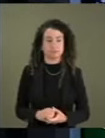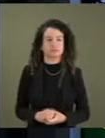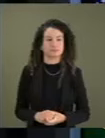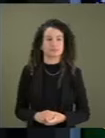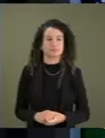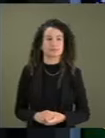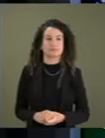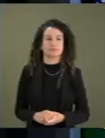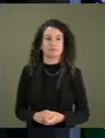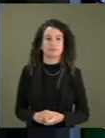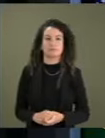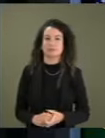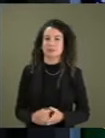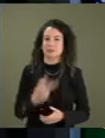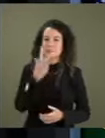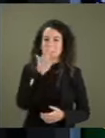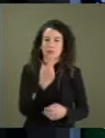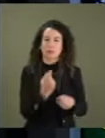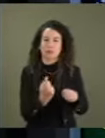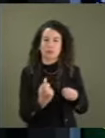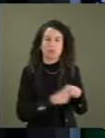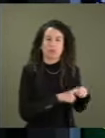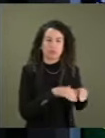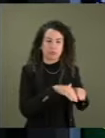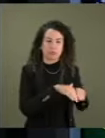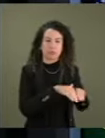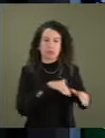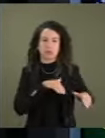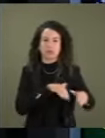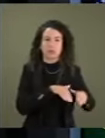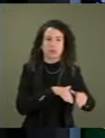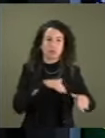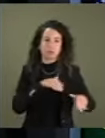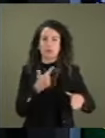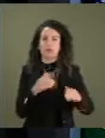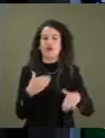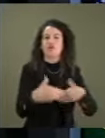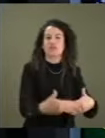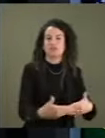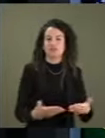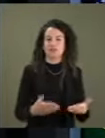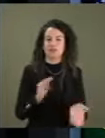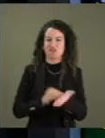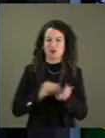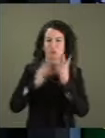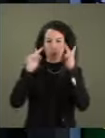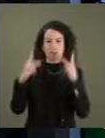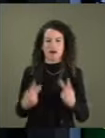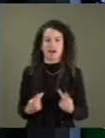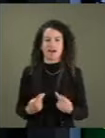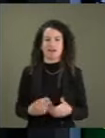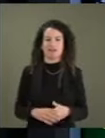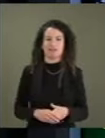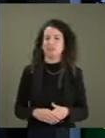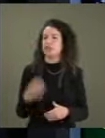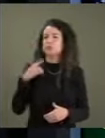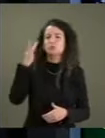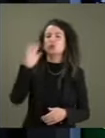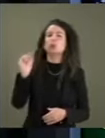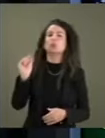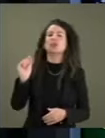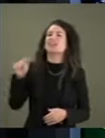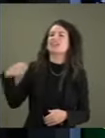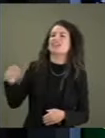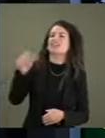De retrocessos por cima de retrocessos, de falta de humanidade. Eu não sei o que é que move essas pessoas